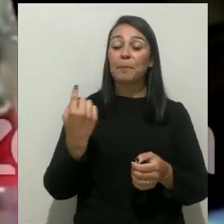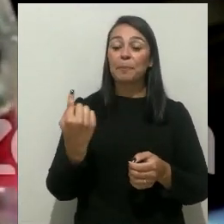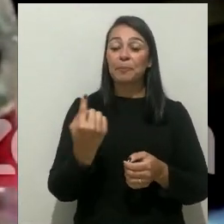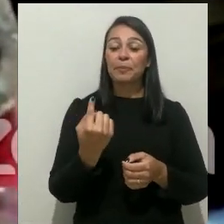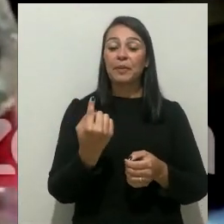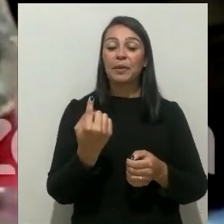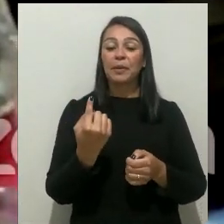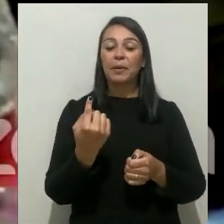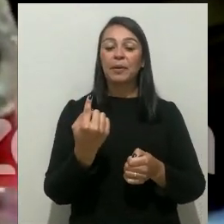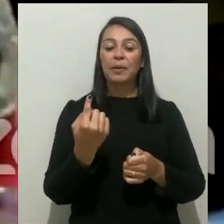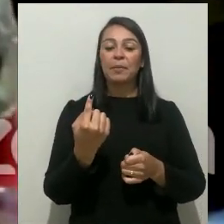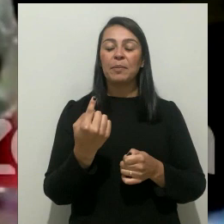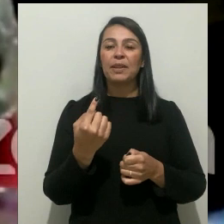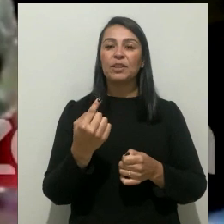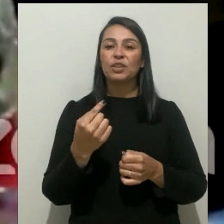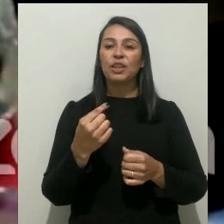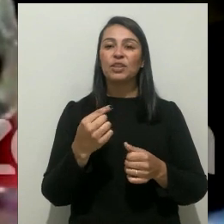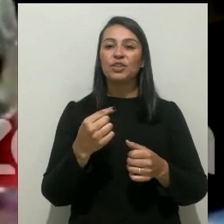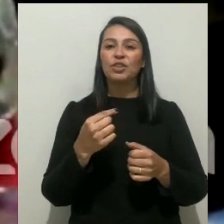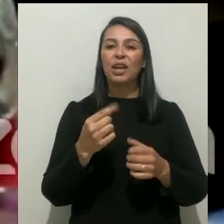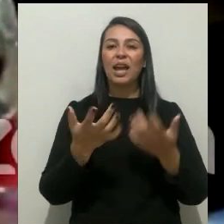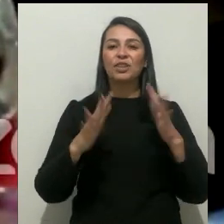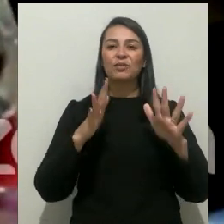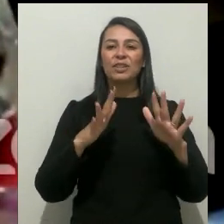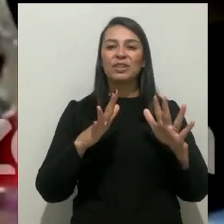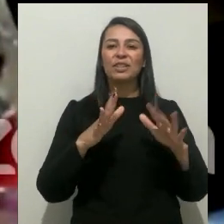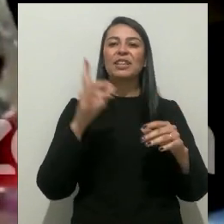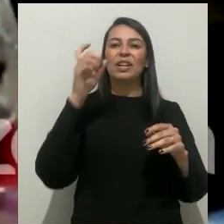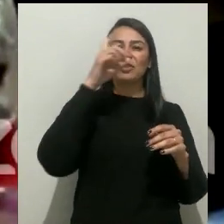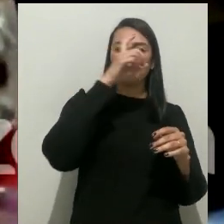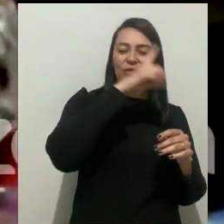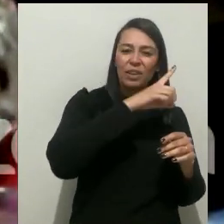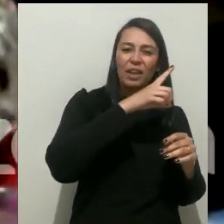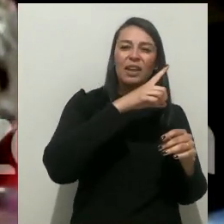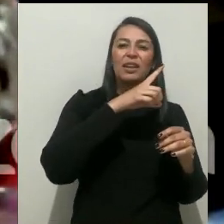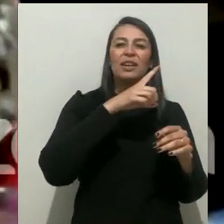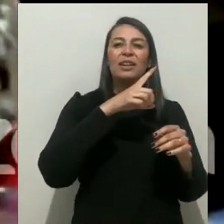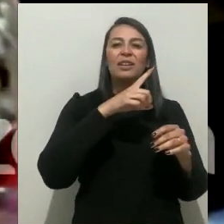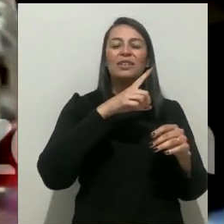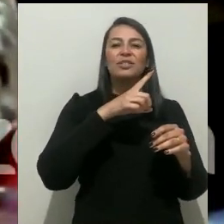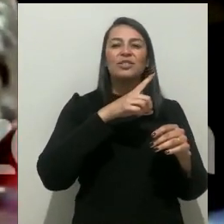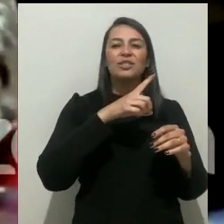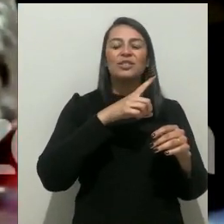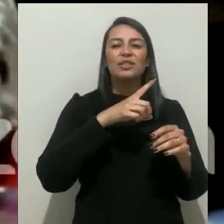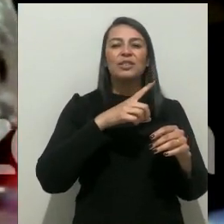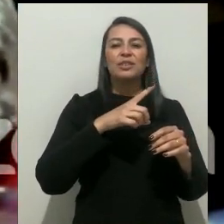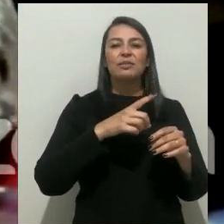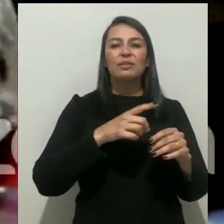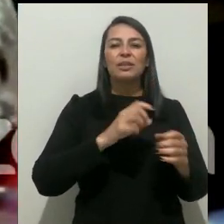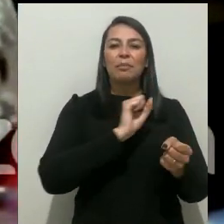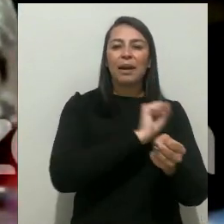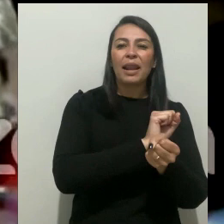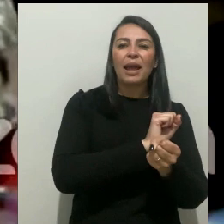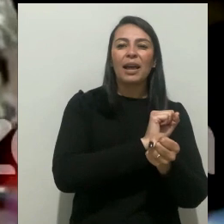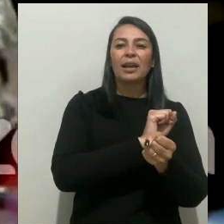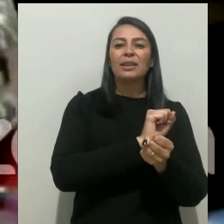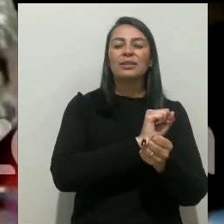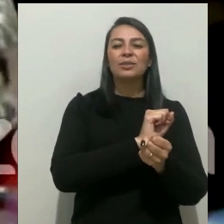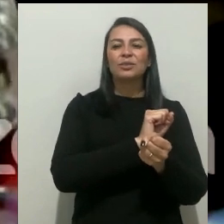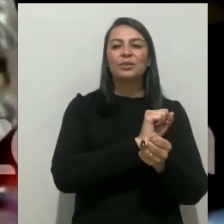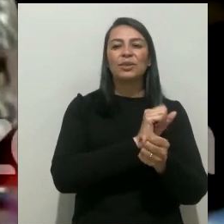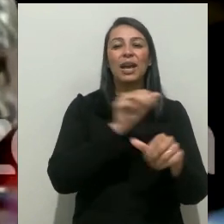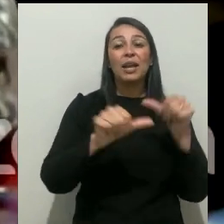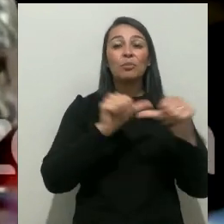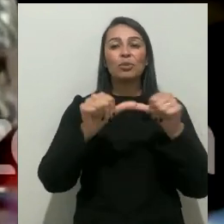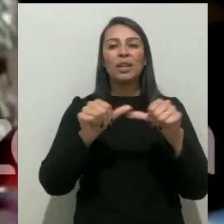escuridão para a luz, da estagnação para o movimento, ele está sempre em movimento. É interessante